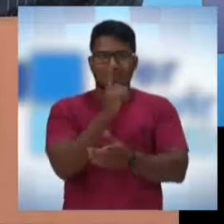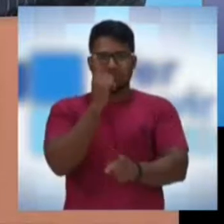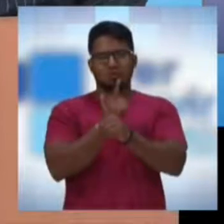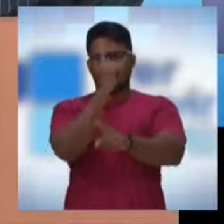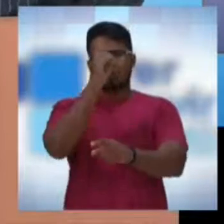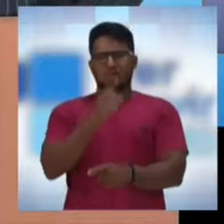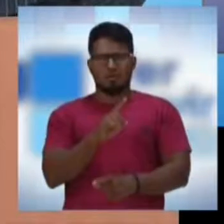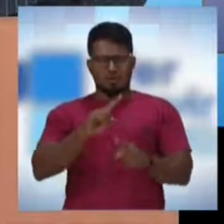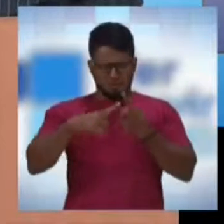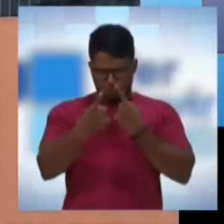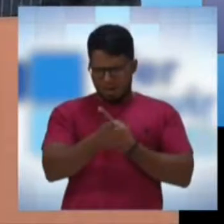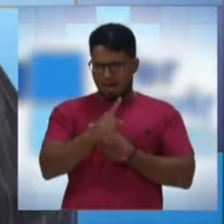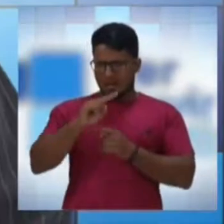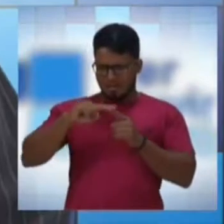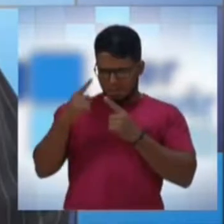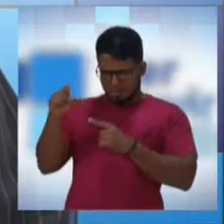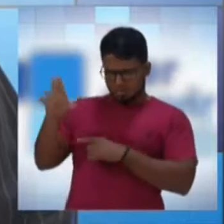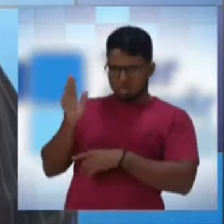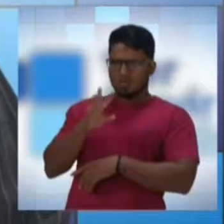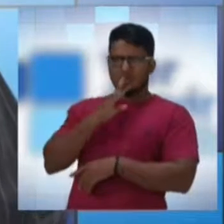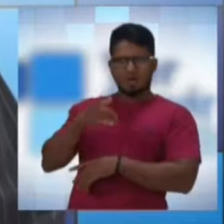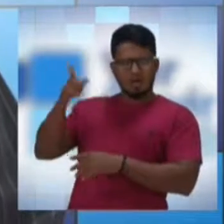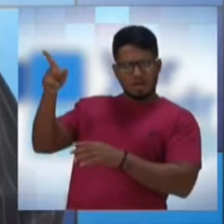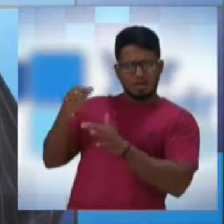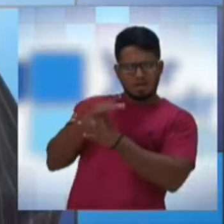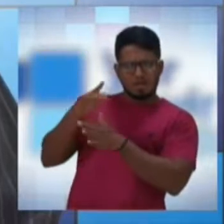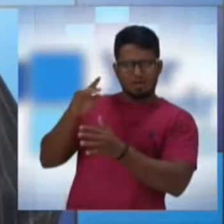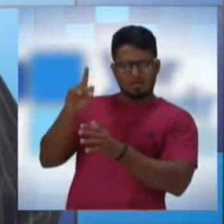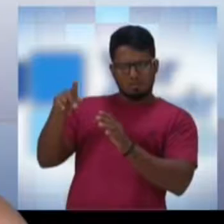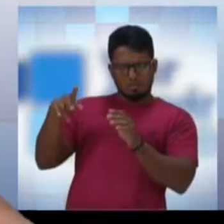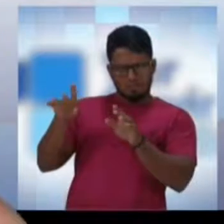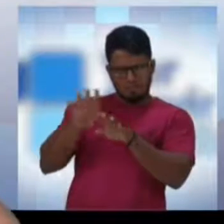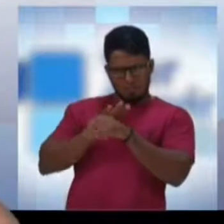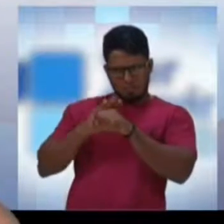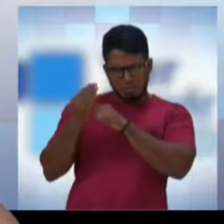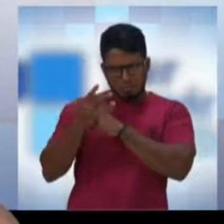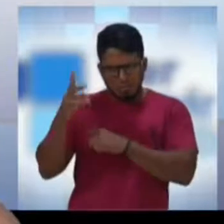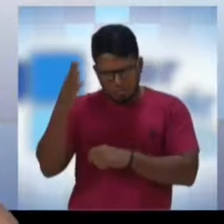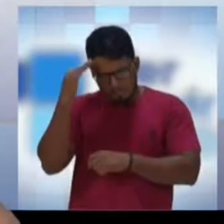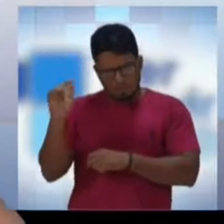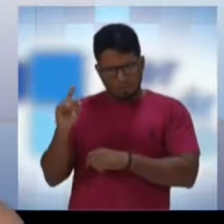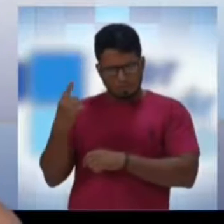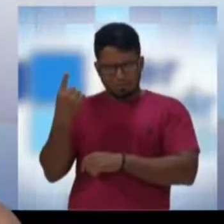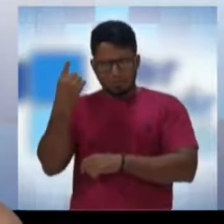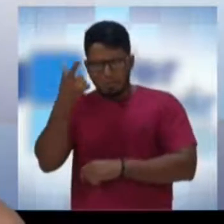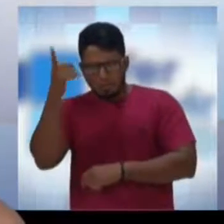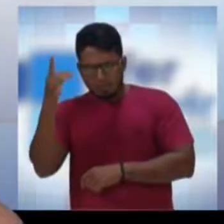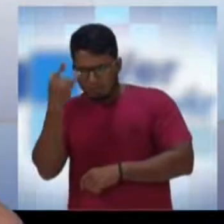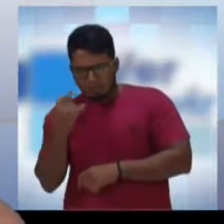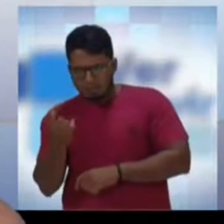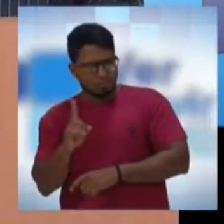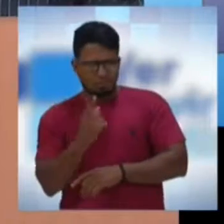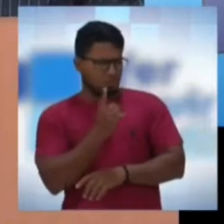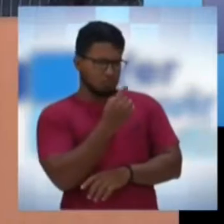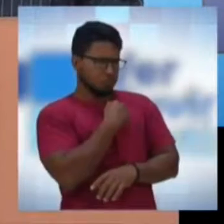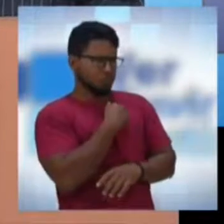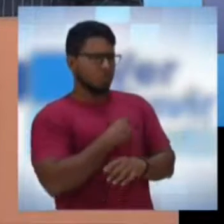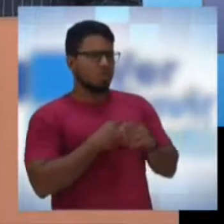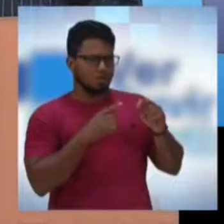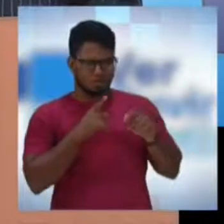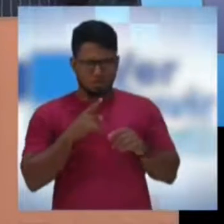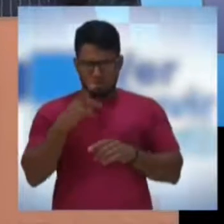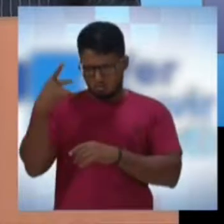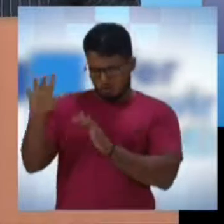Teresina. Mas tinha conhecimento de outros cegos na cidade de Paulistana, Francisco? Não. Só eu mesma. Só você mesma? É. E a família tem algum outro